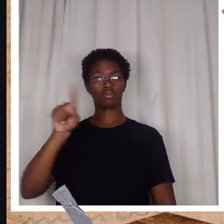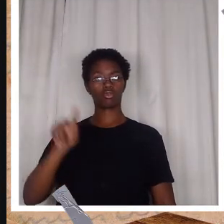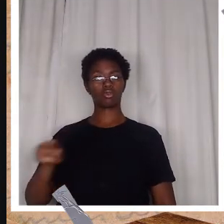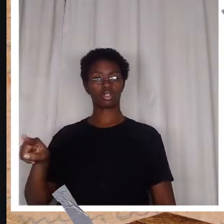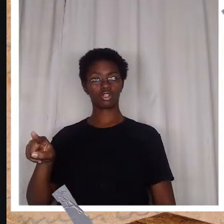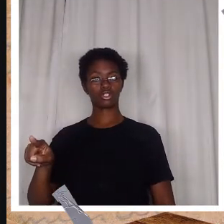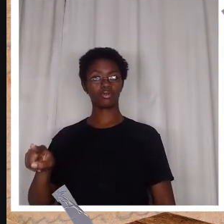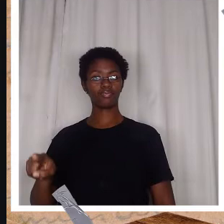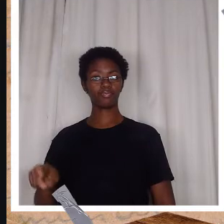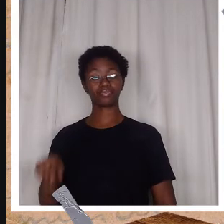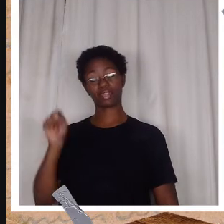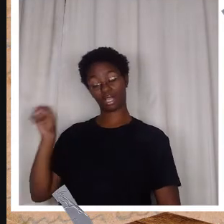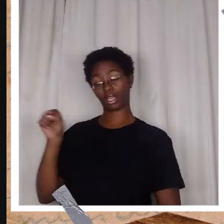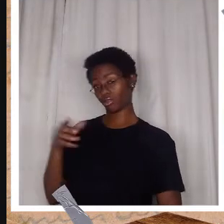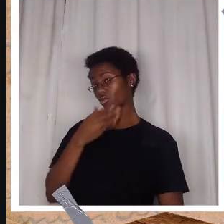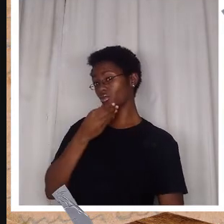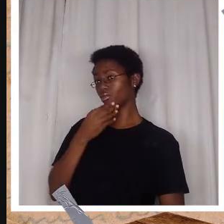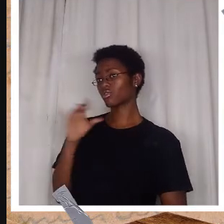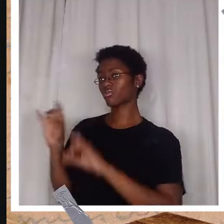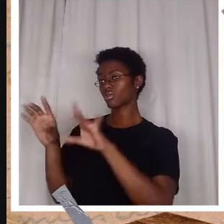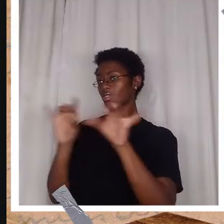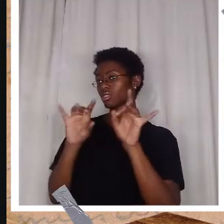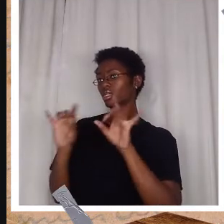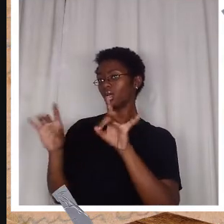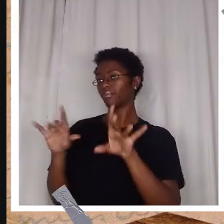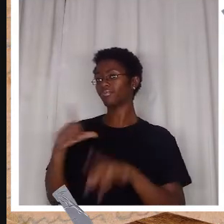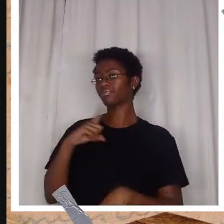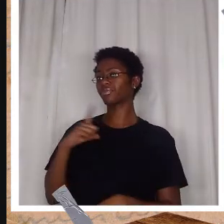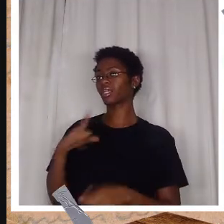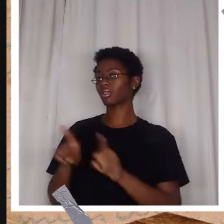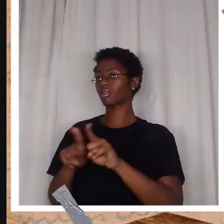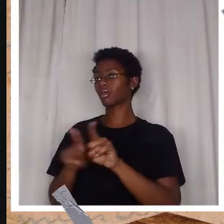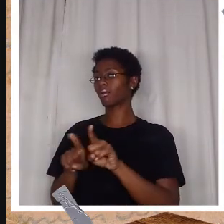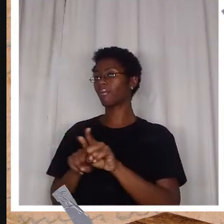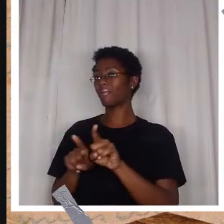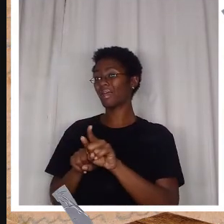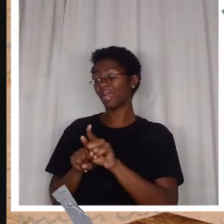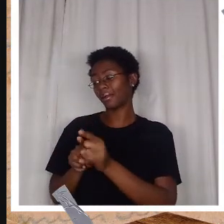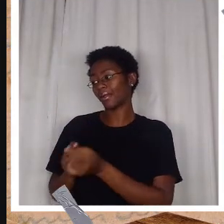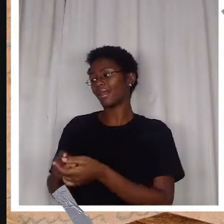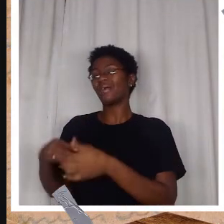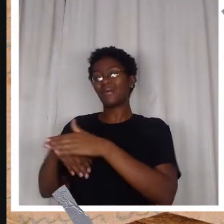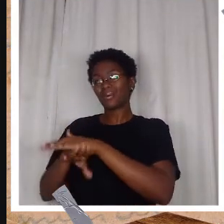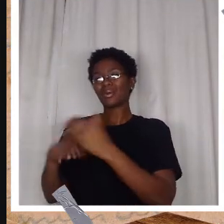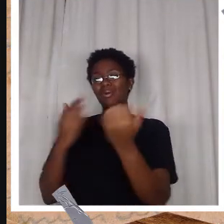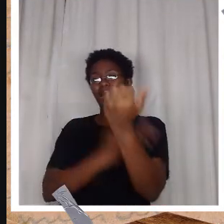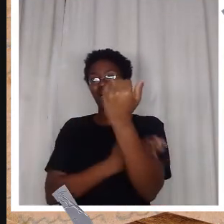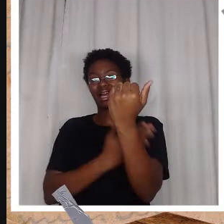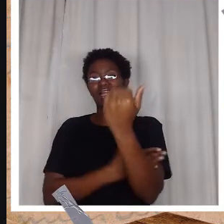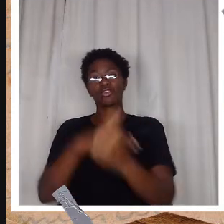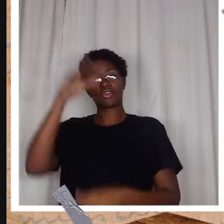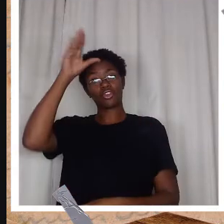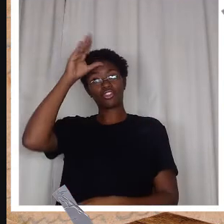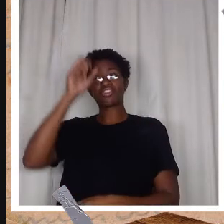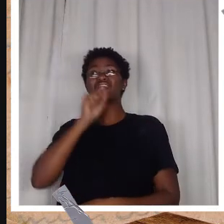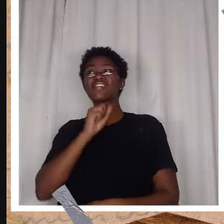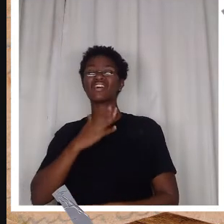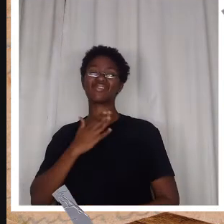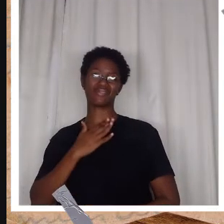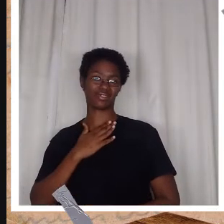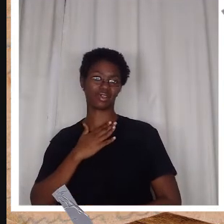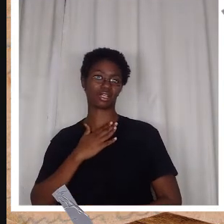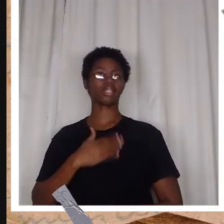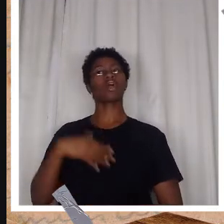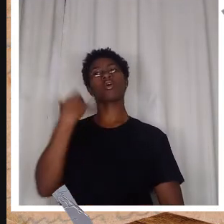muitas realizações que ele fez, está um documentário sobre o meu tio-avô, que é o cantor, compositor e